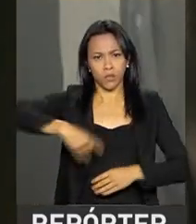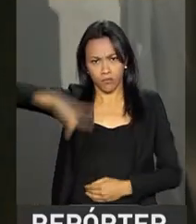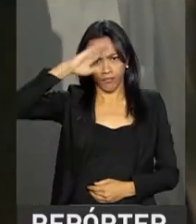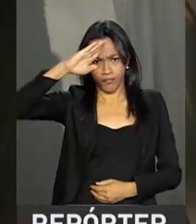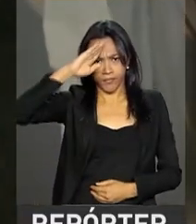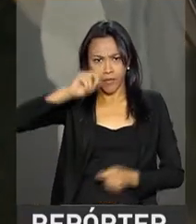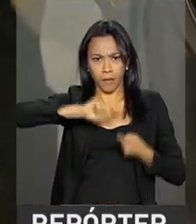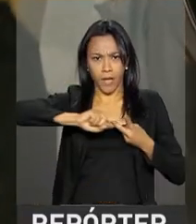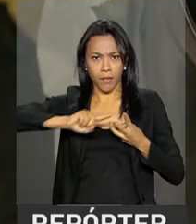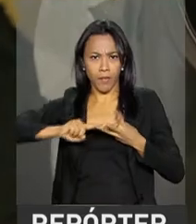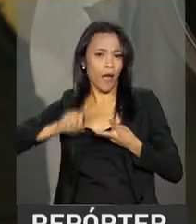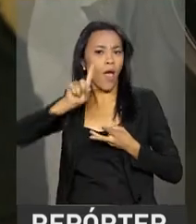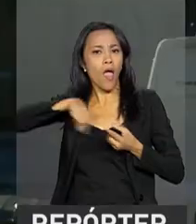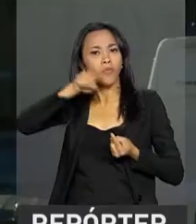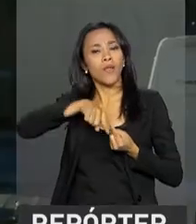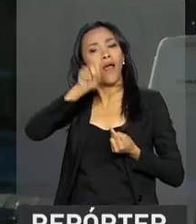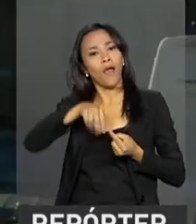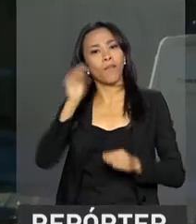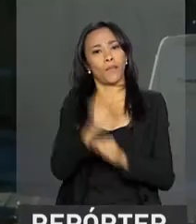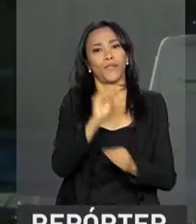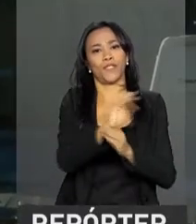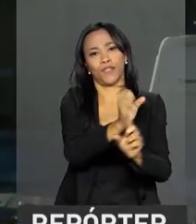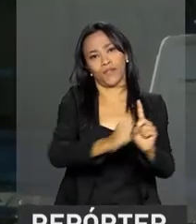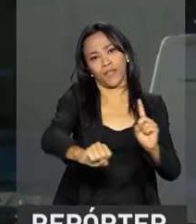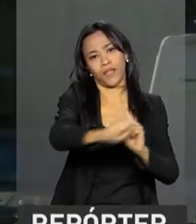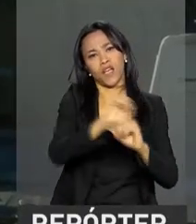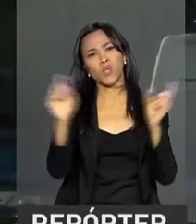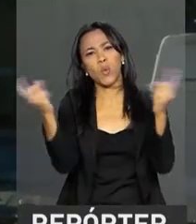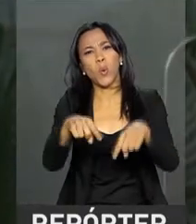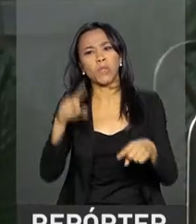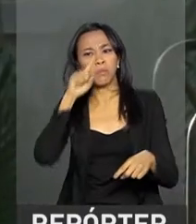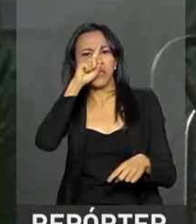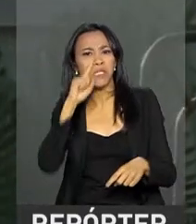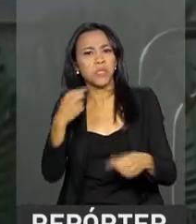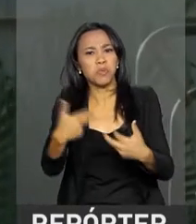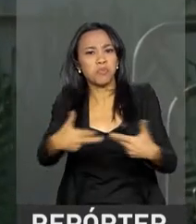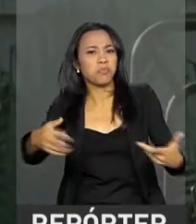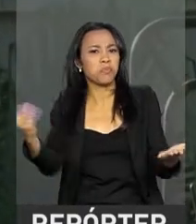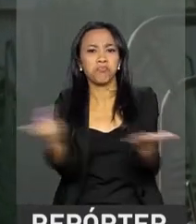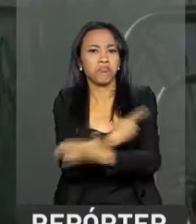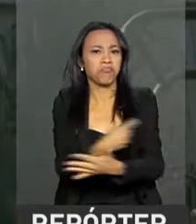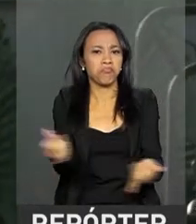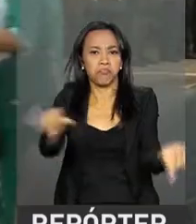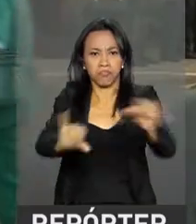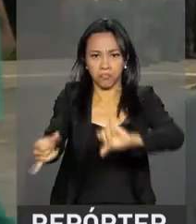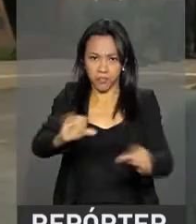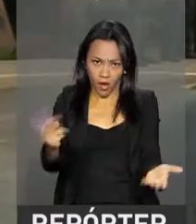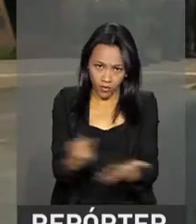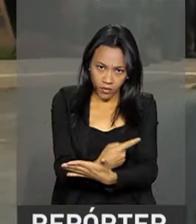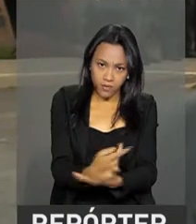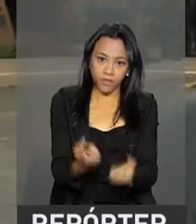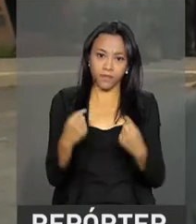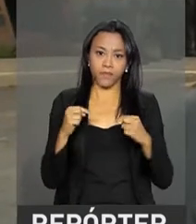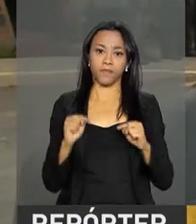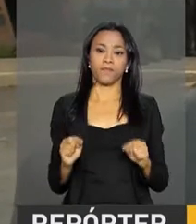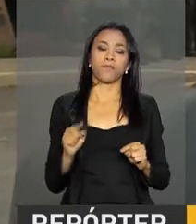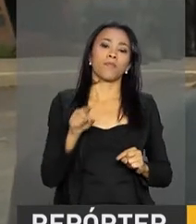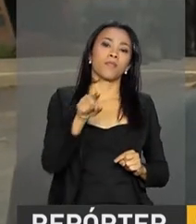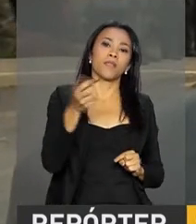é para proteger a sociedade contra ameaças de produtos químicos perigosos esse exercício